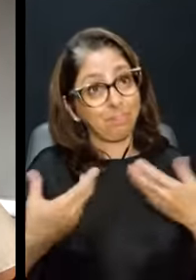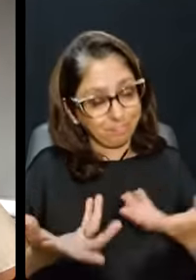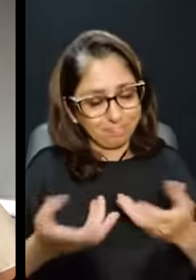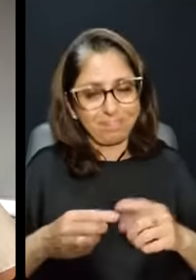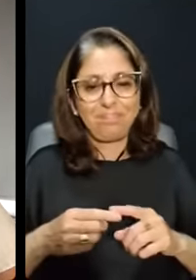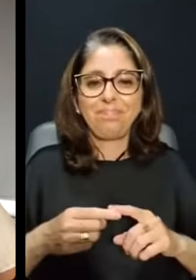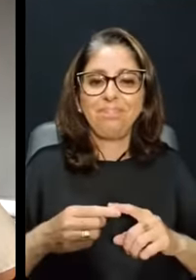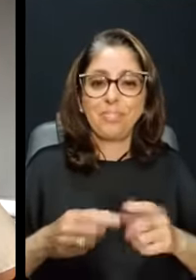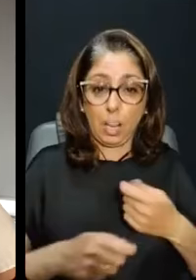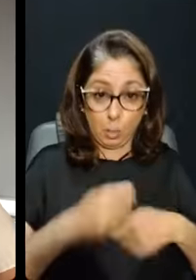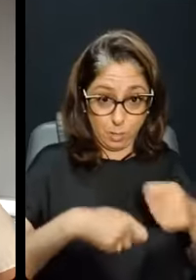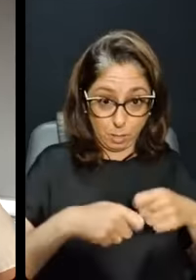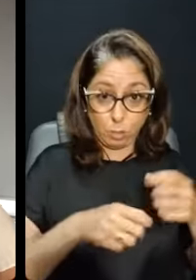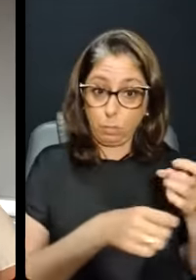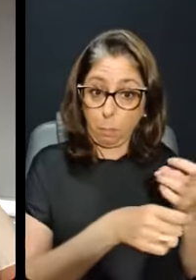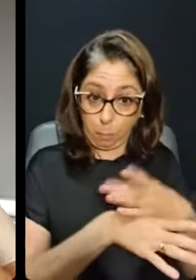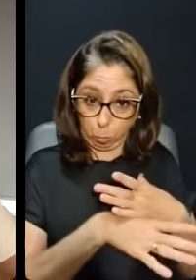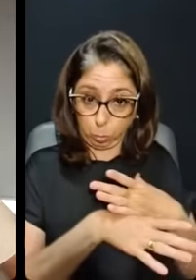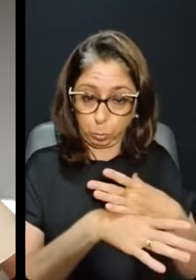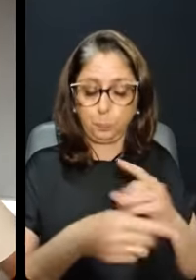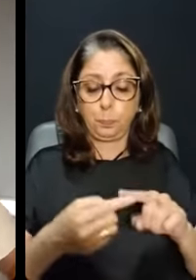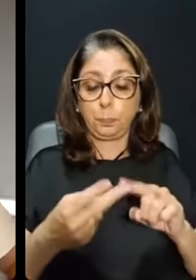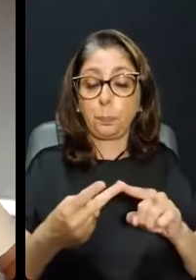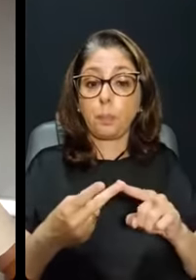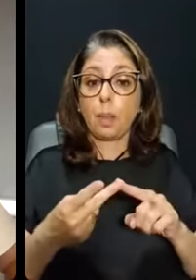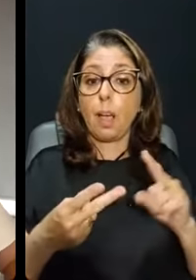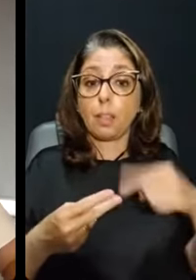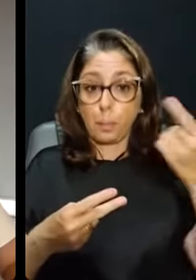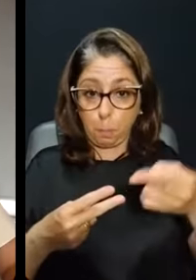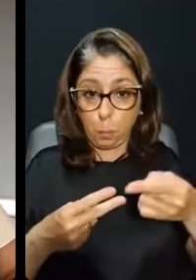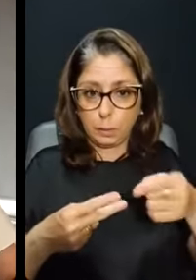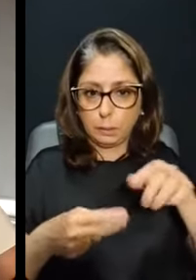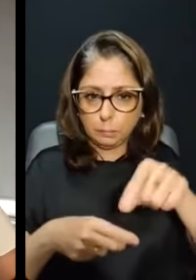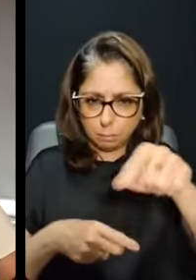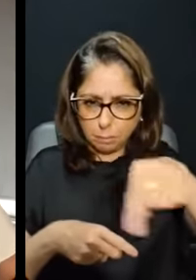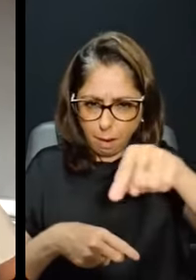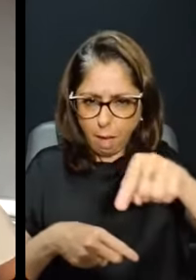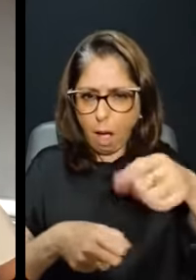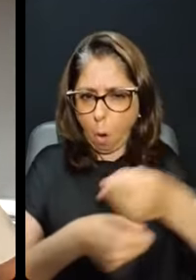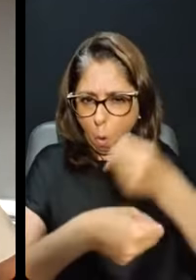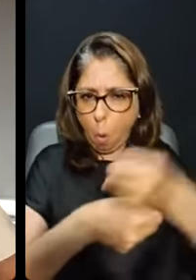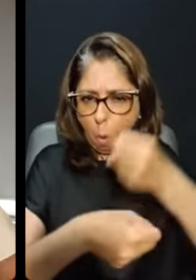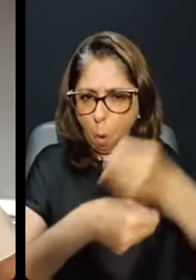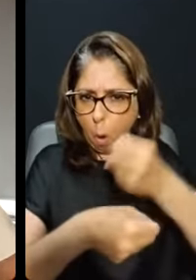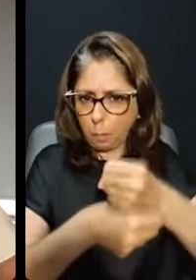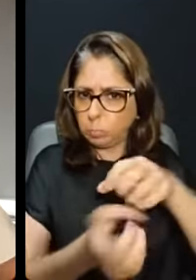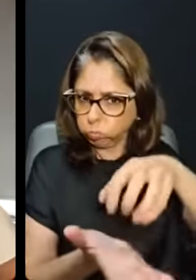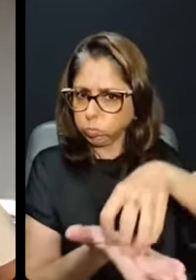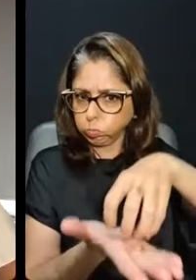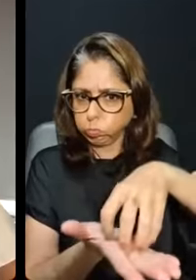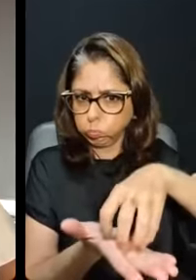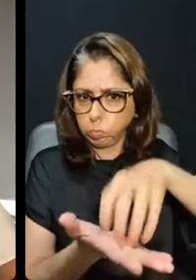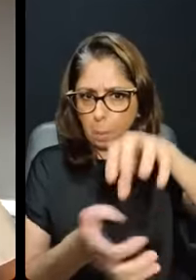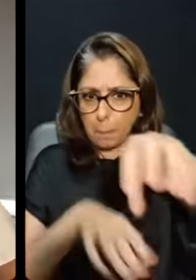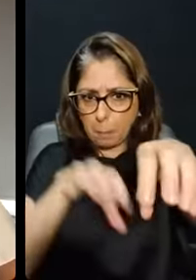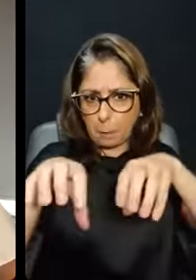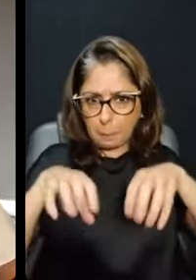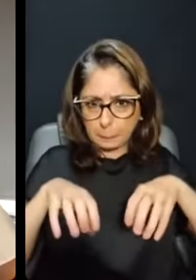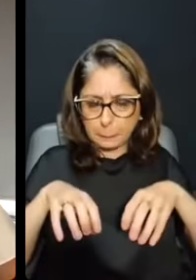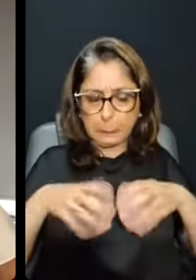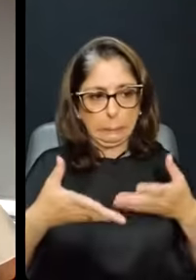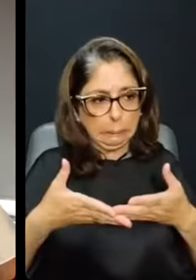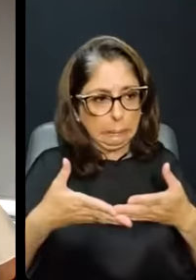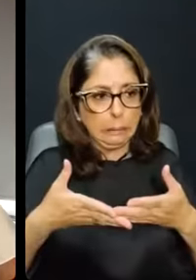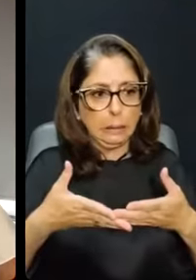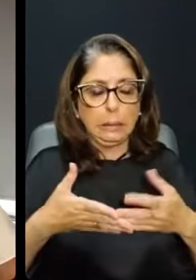muito interessante porque cada vez que a gente pedia para realmente fazer esse movimento, a